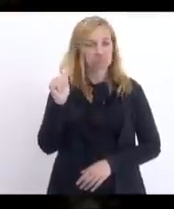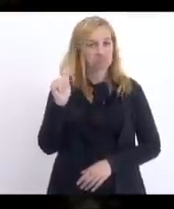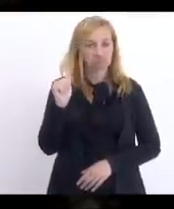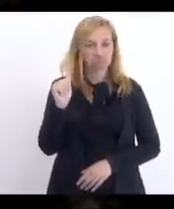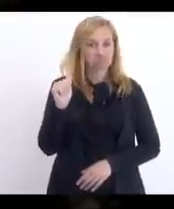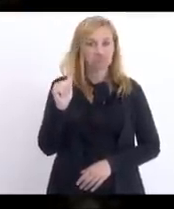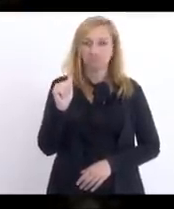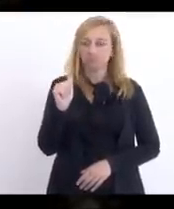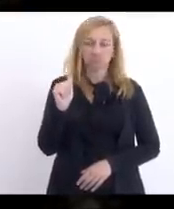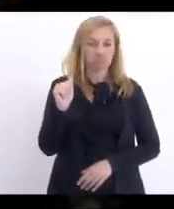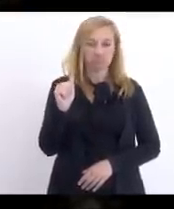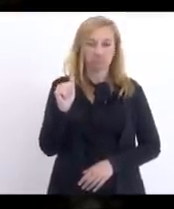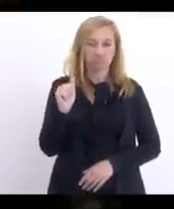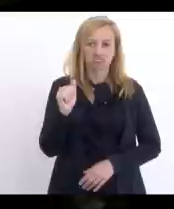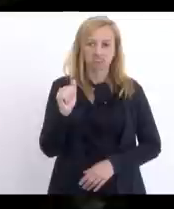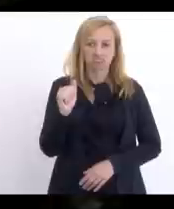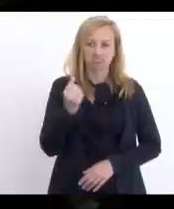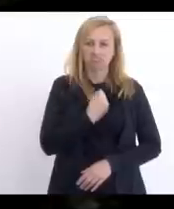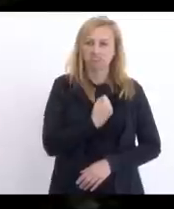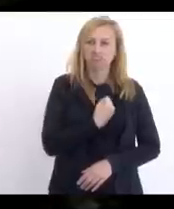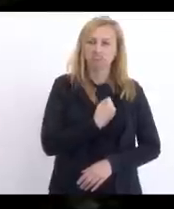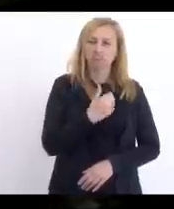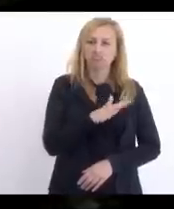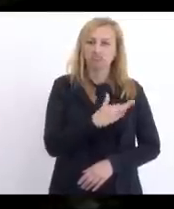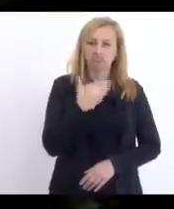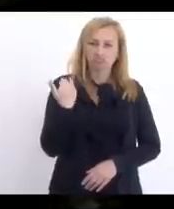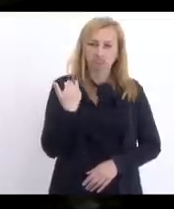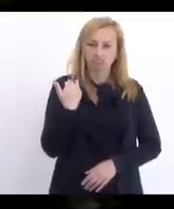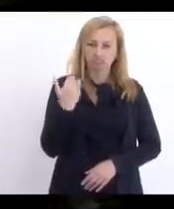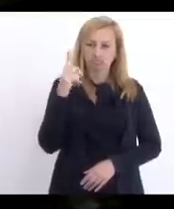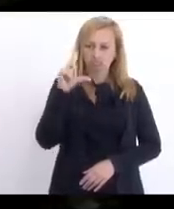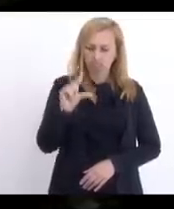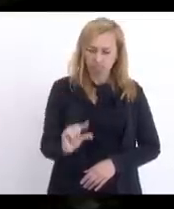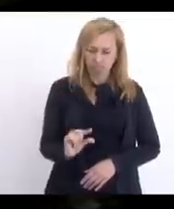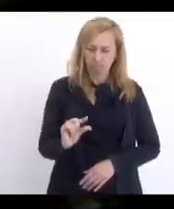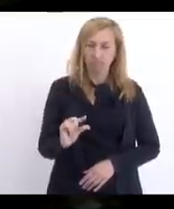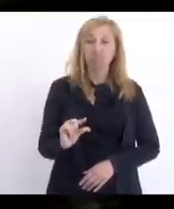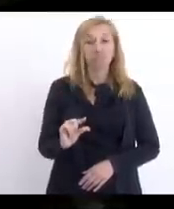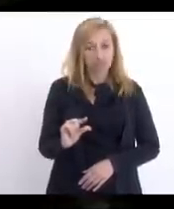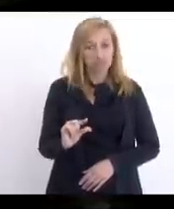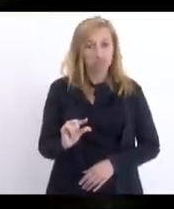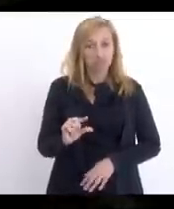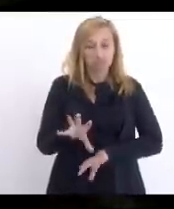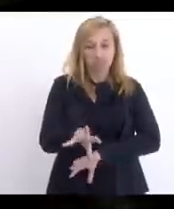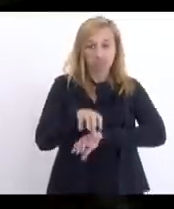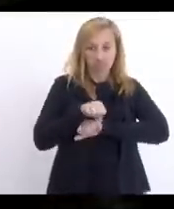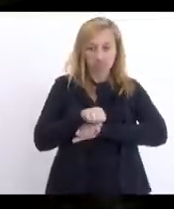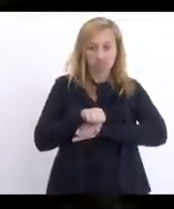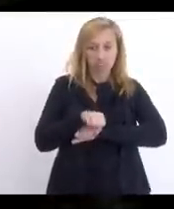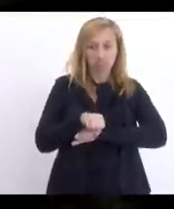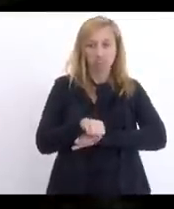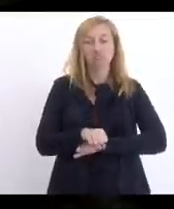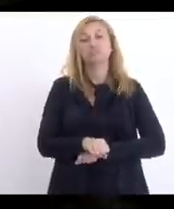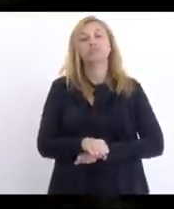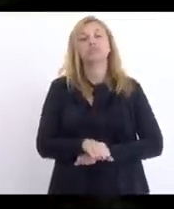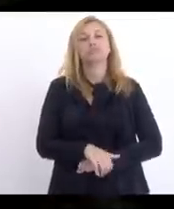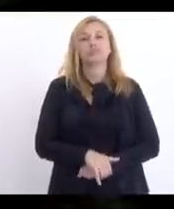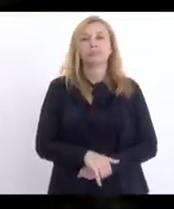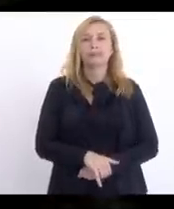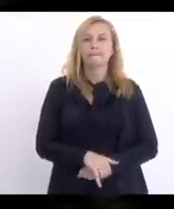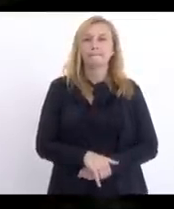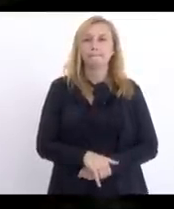Nunca estivemos com o número de mortes e contaminados tão baixo. Tão